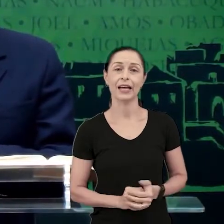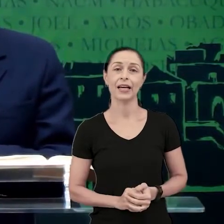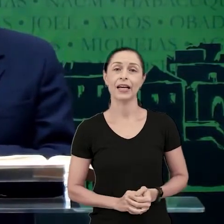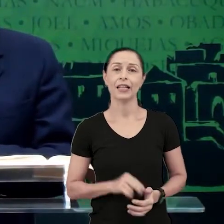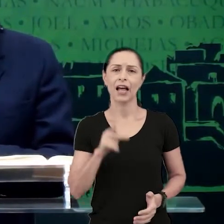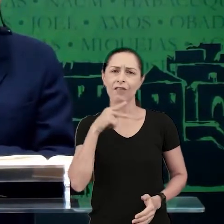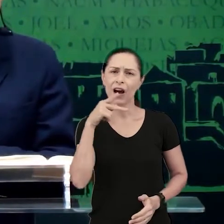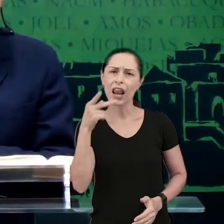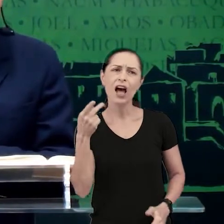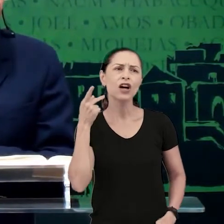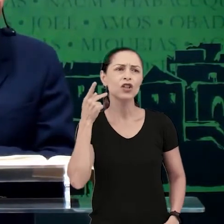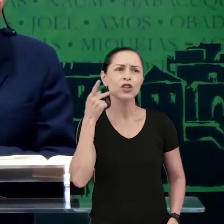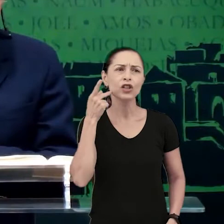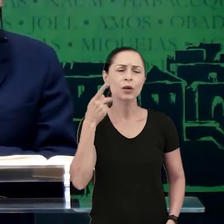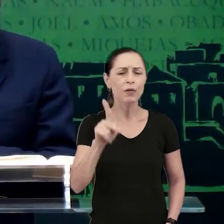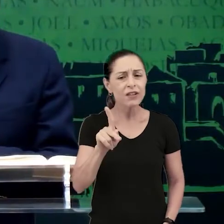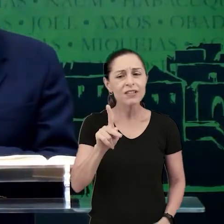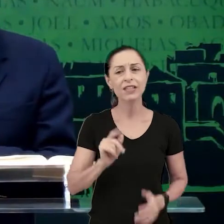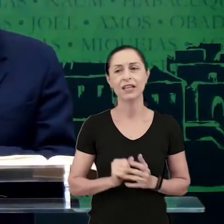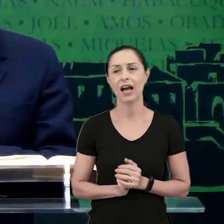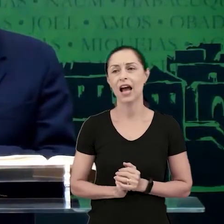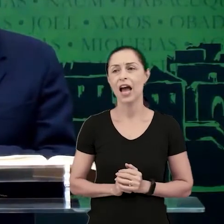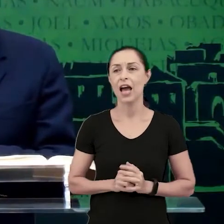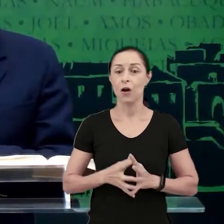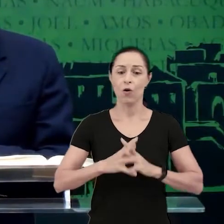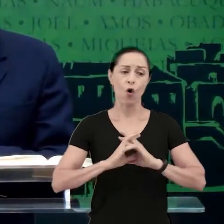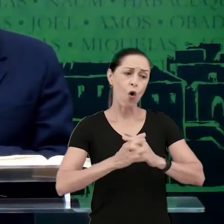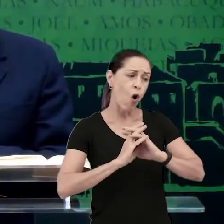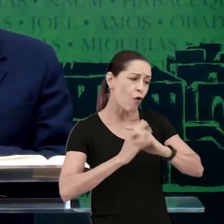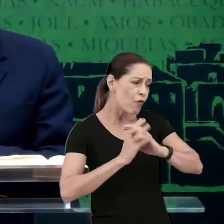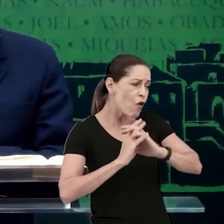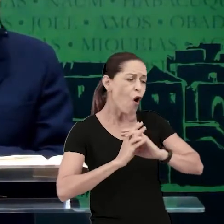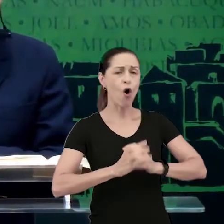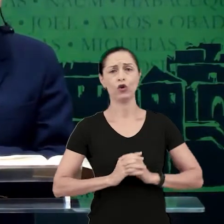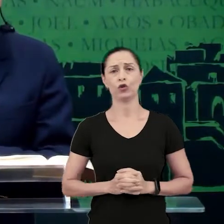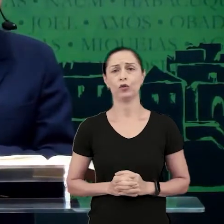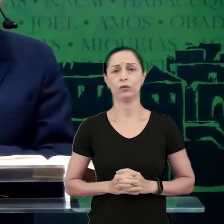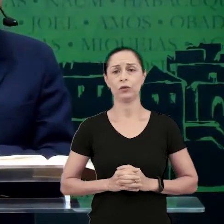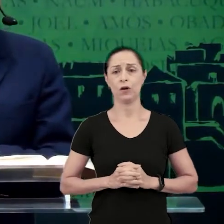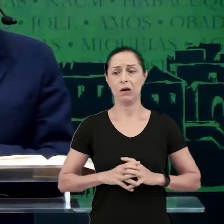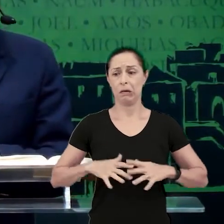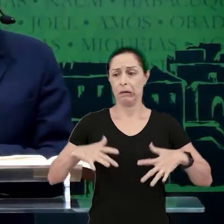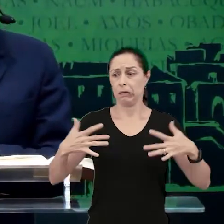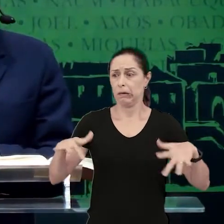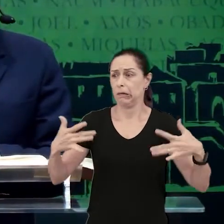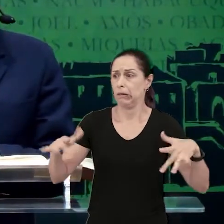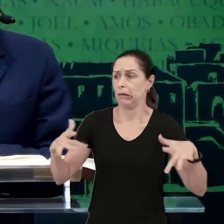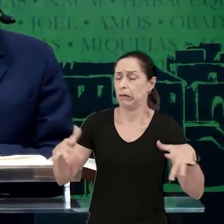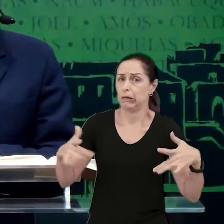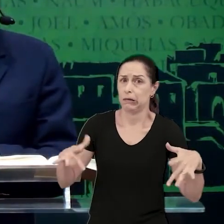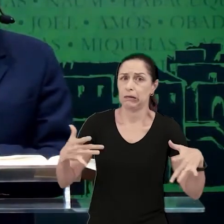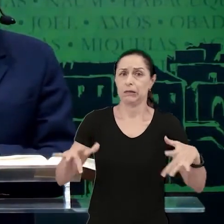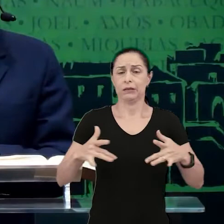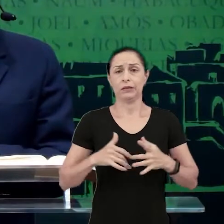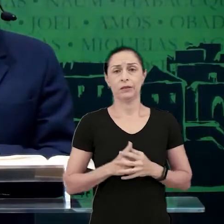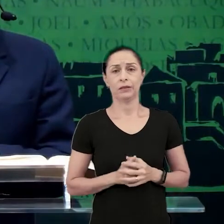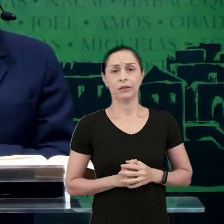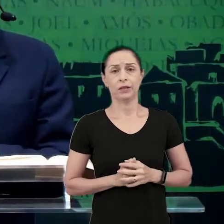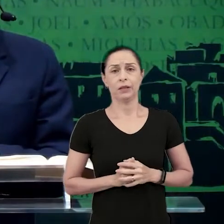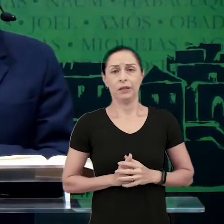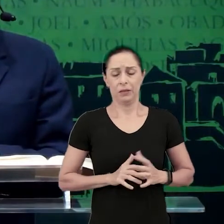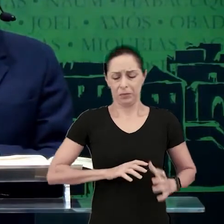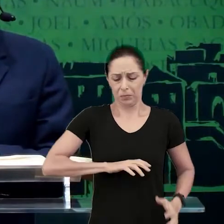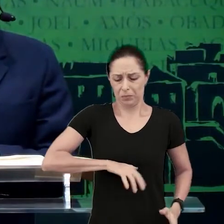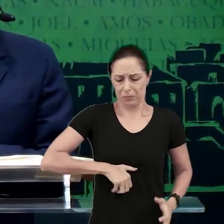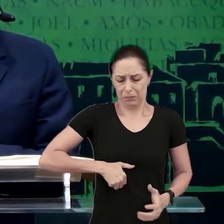e ele está completamente confuso, ele está completamente abalado, ele está aflito